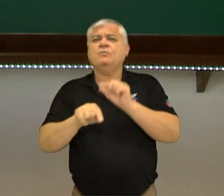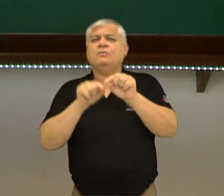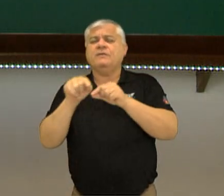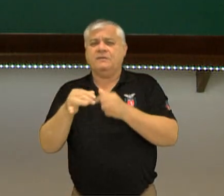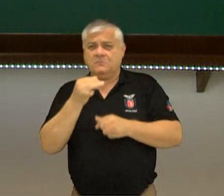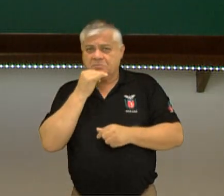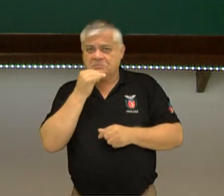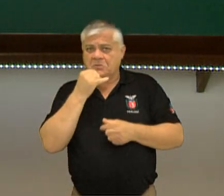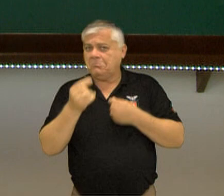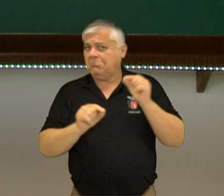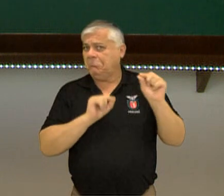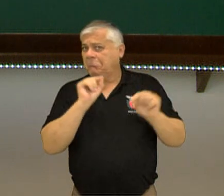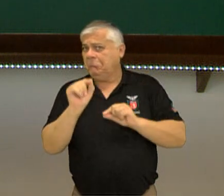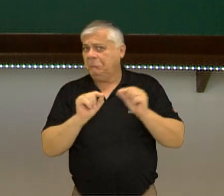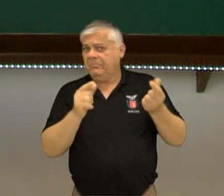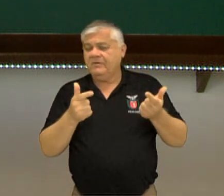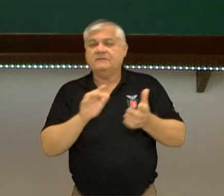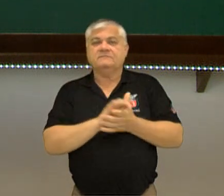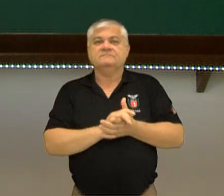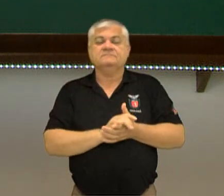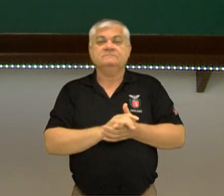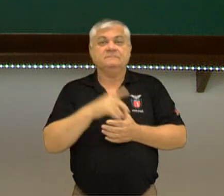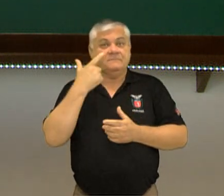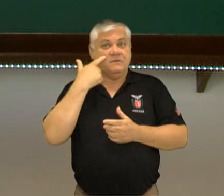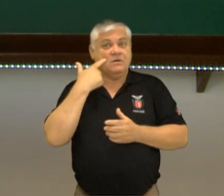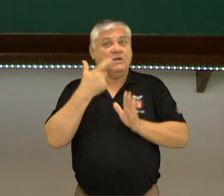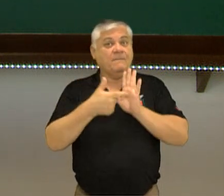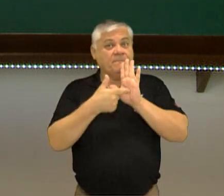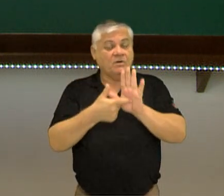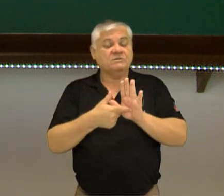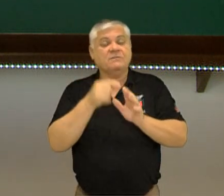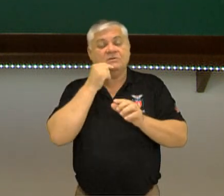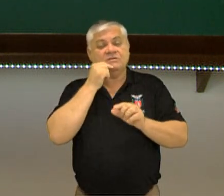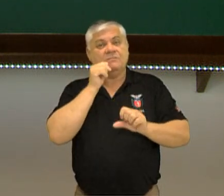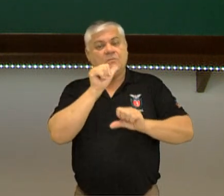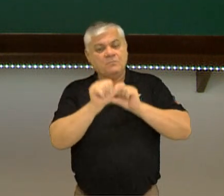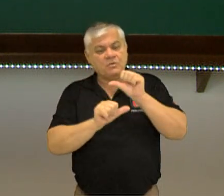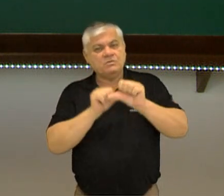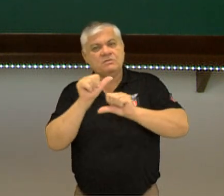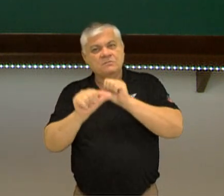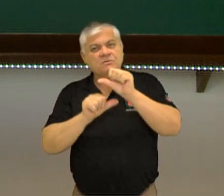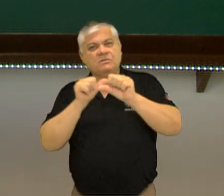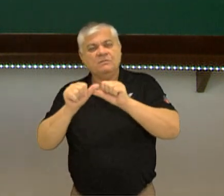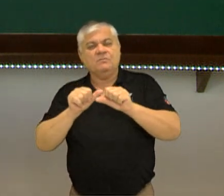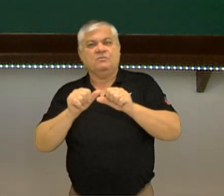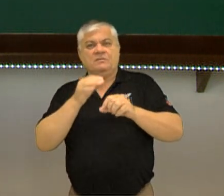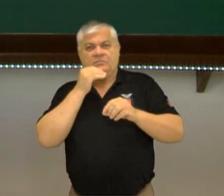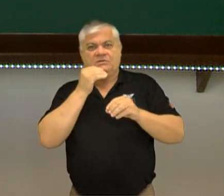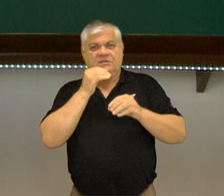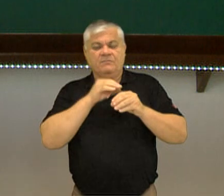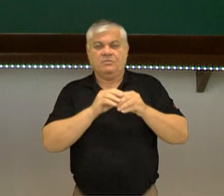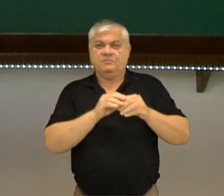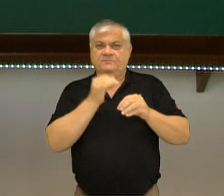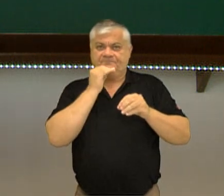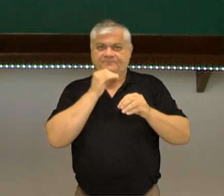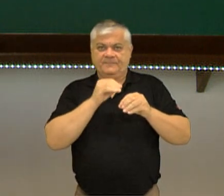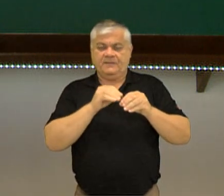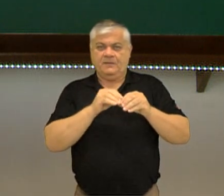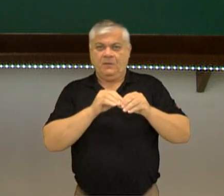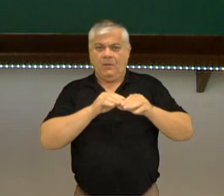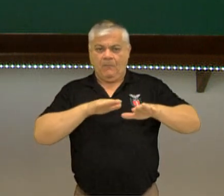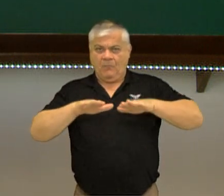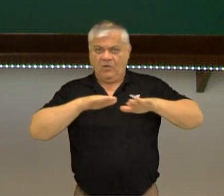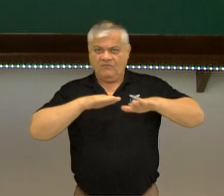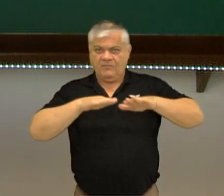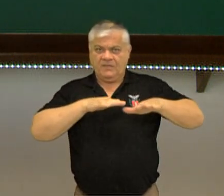estar ciente da coisa, representa uma taxa de variação de posição. Ou seja, tudo aquilo que está em